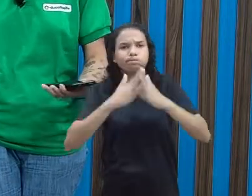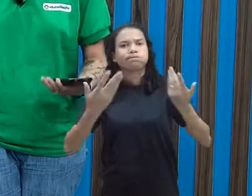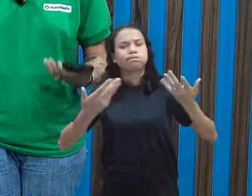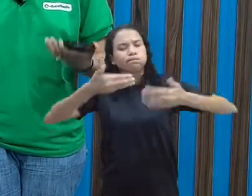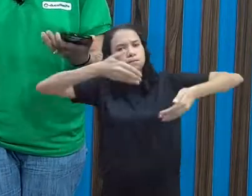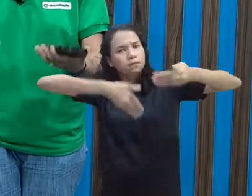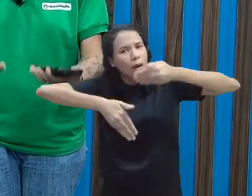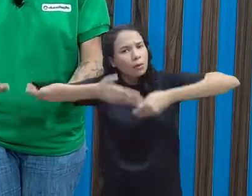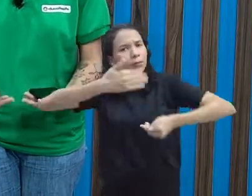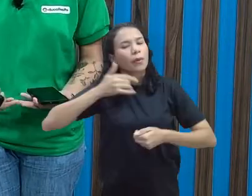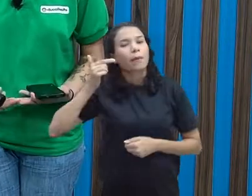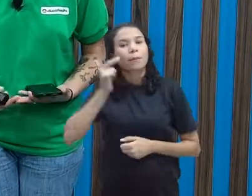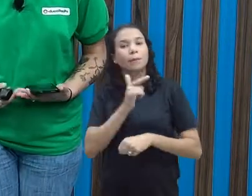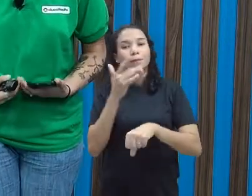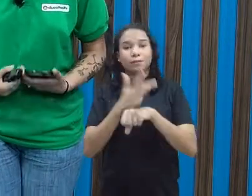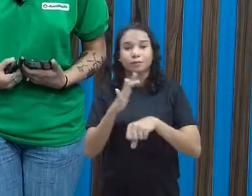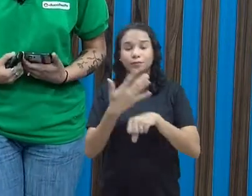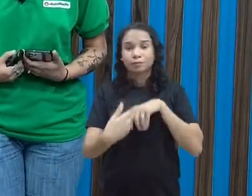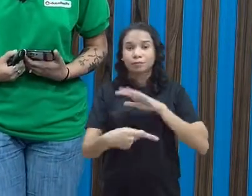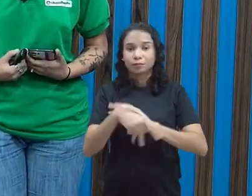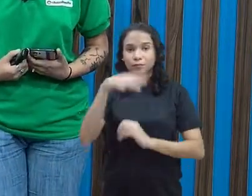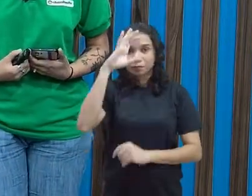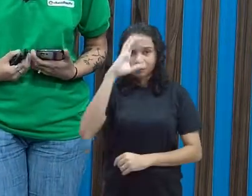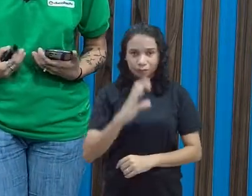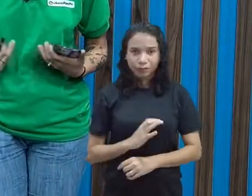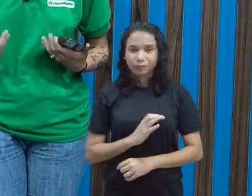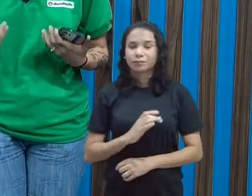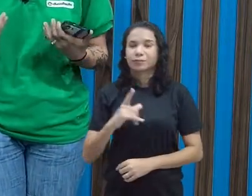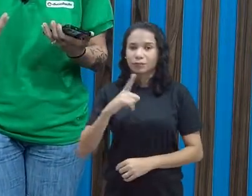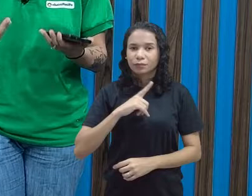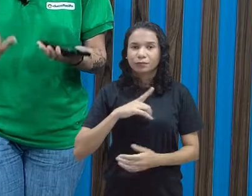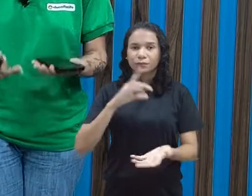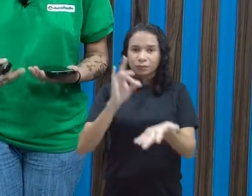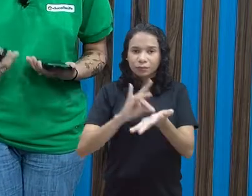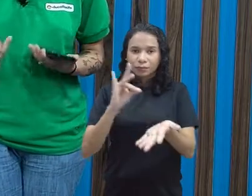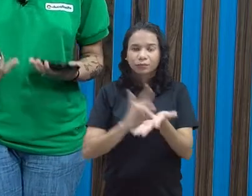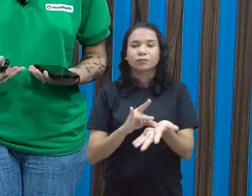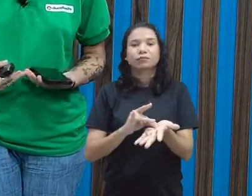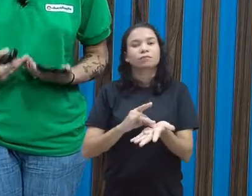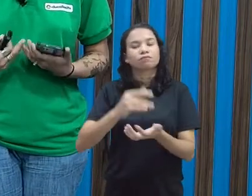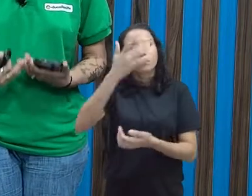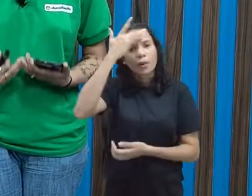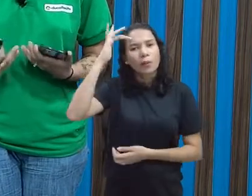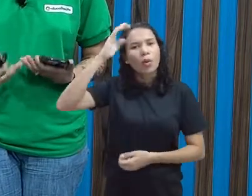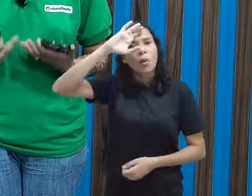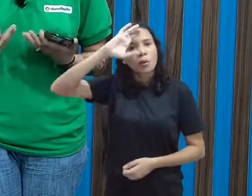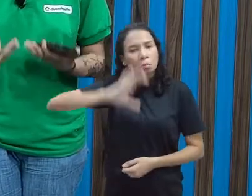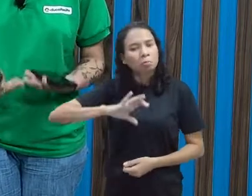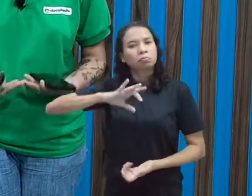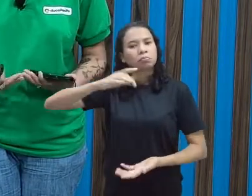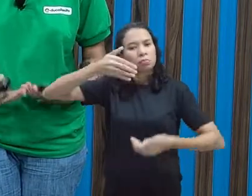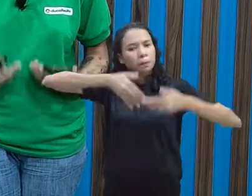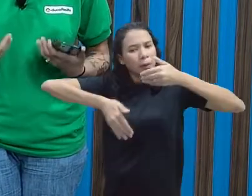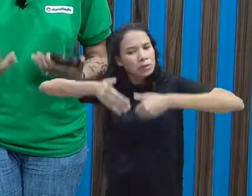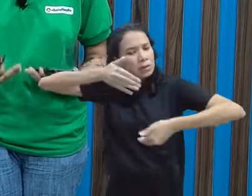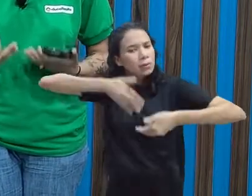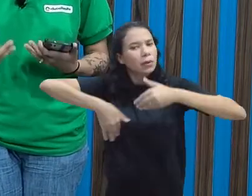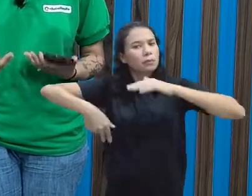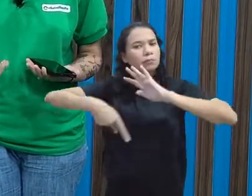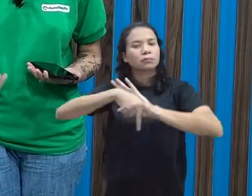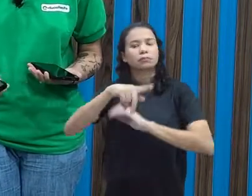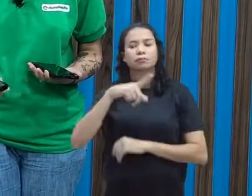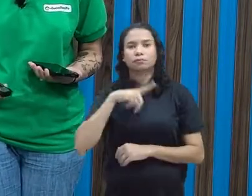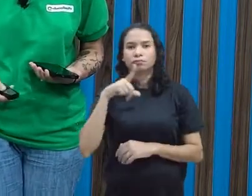poder ter esse exercício da cidadania, ser esse cidadão, cidadã engajado, né?